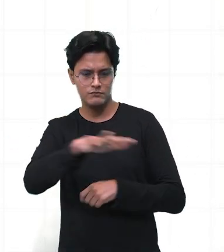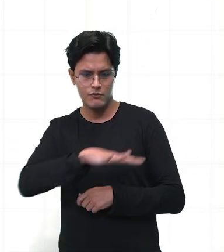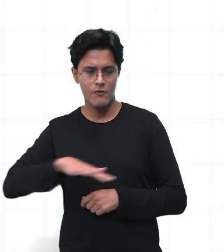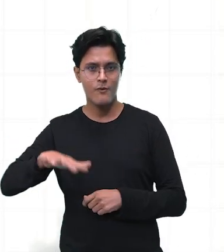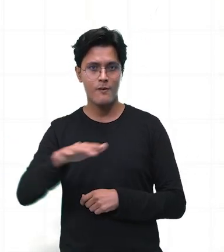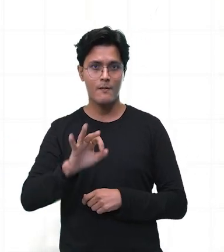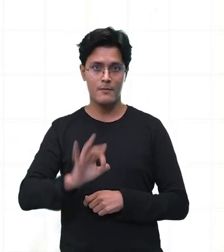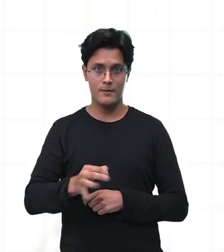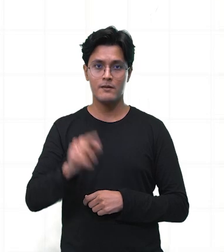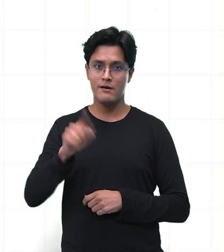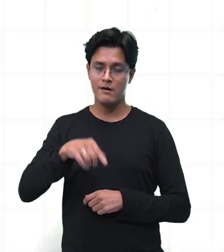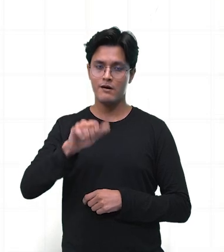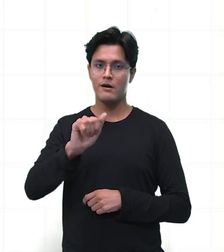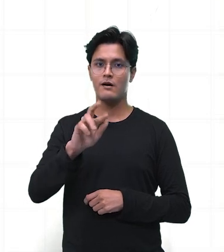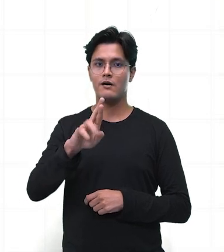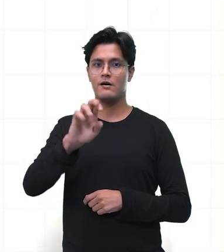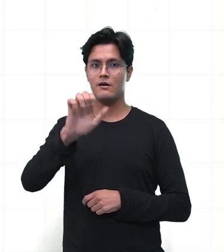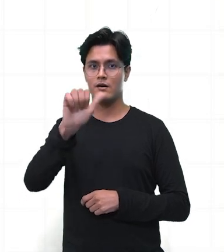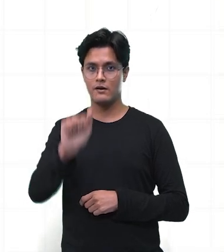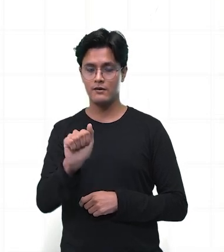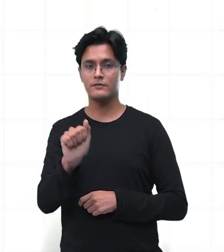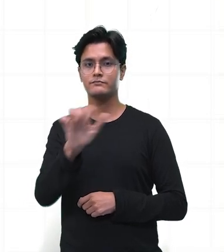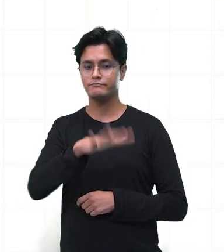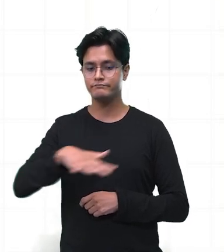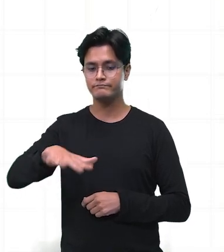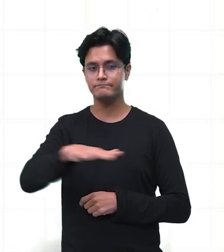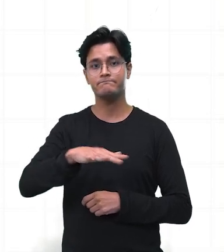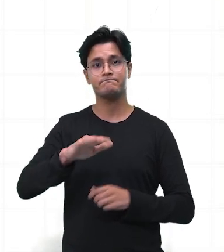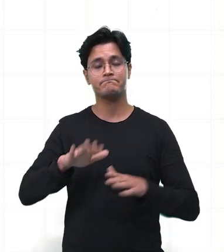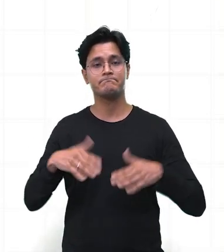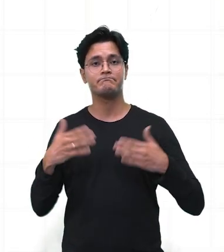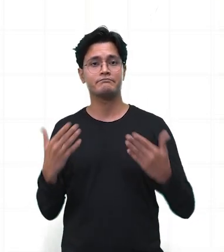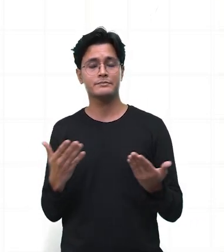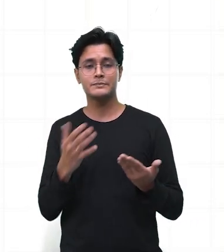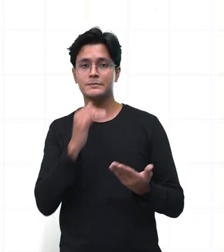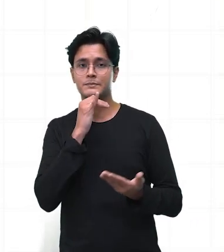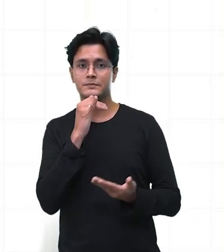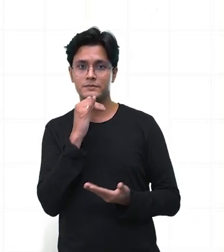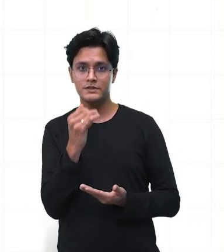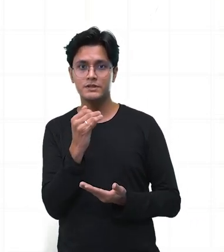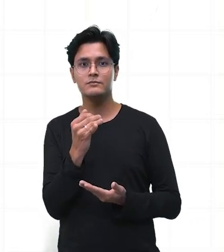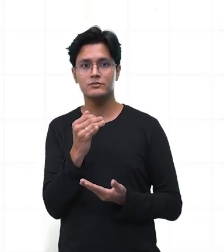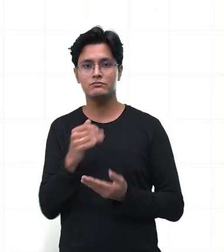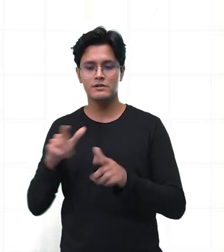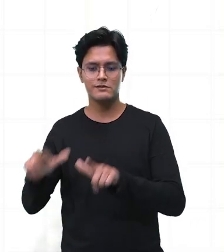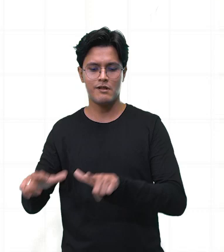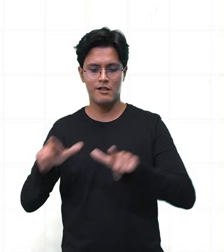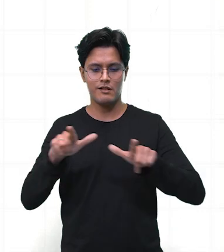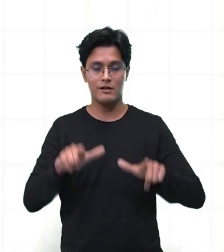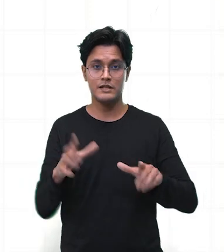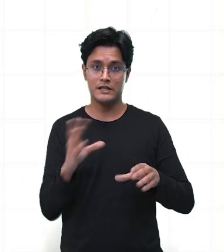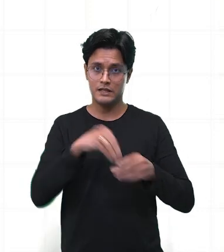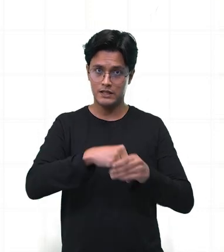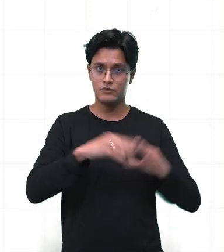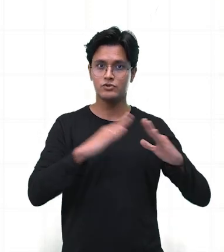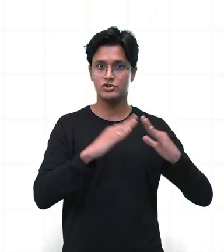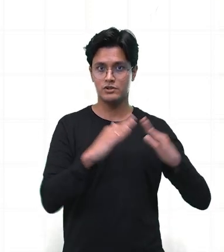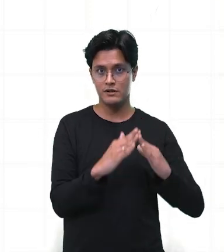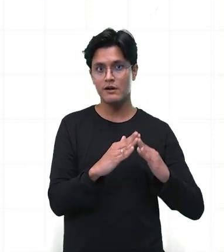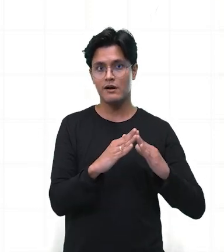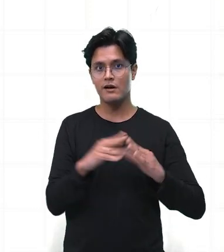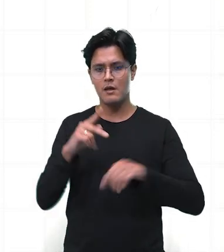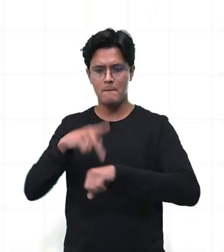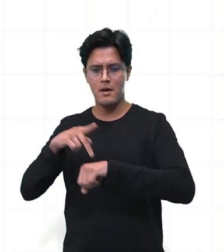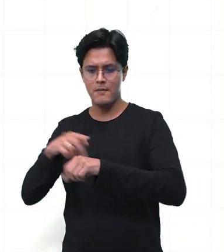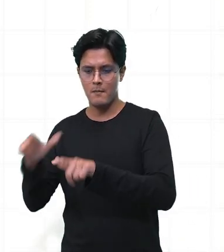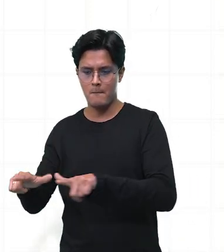área. Então, por exemplo, quando a gente vai colocar a cerâmica lá na nossa casa, por exemplo, no